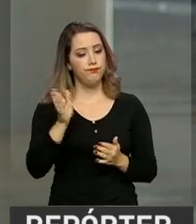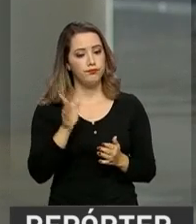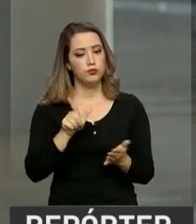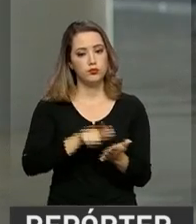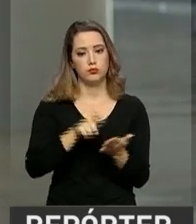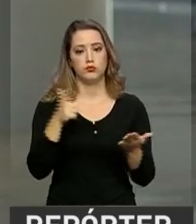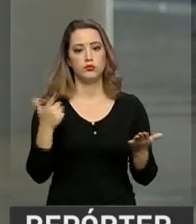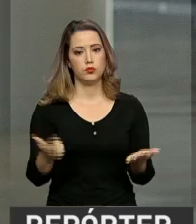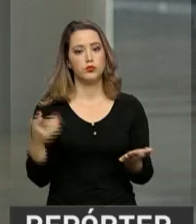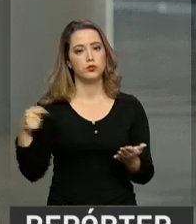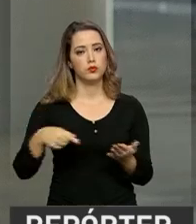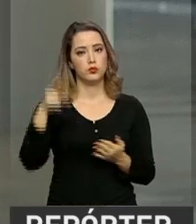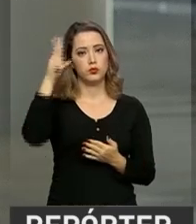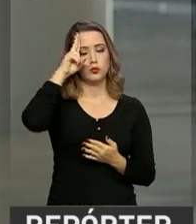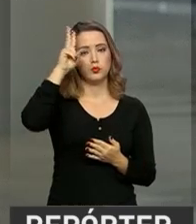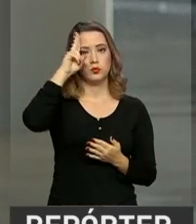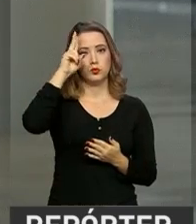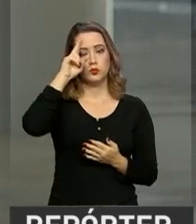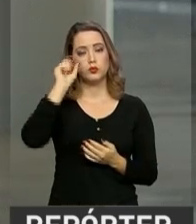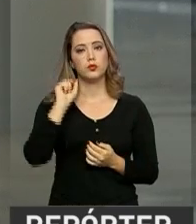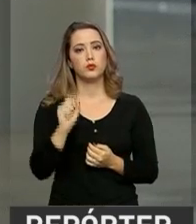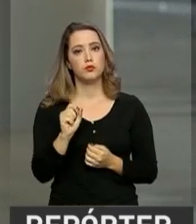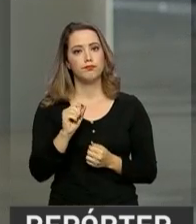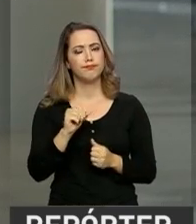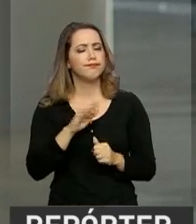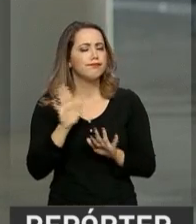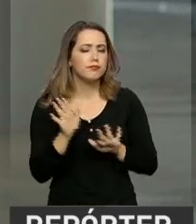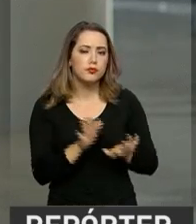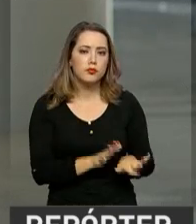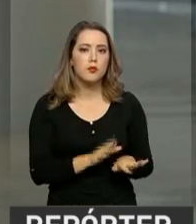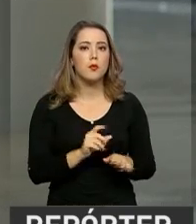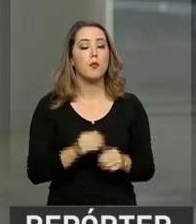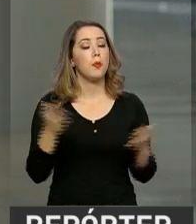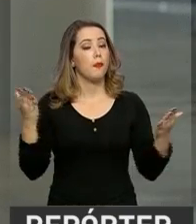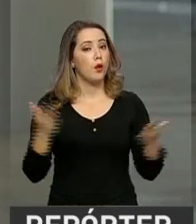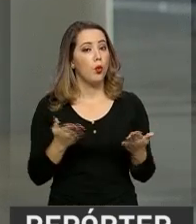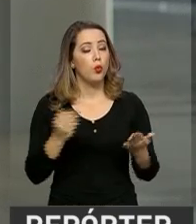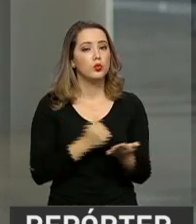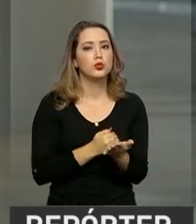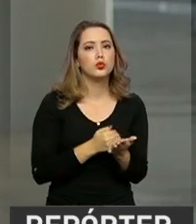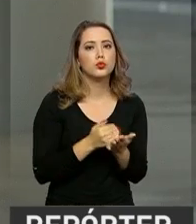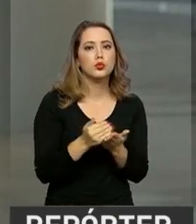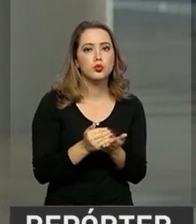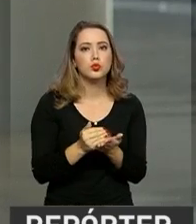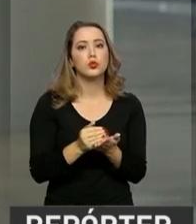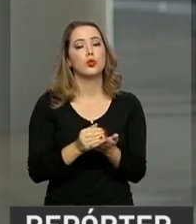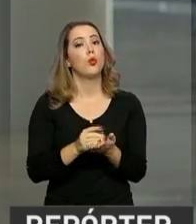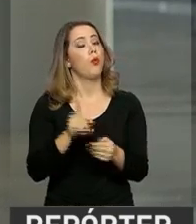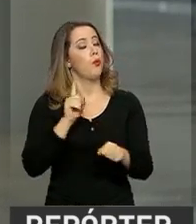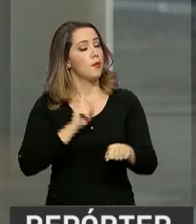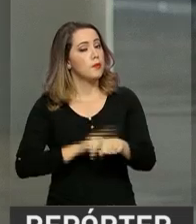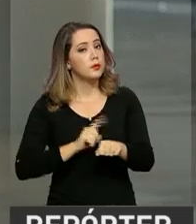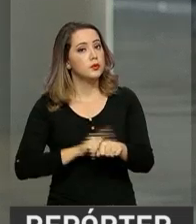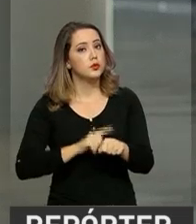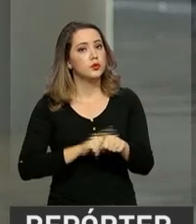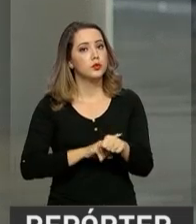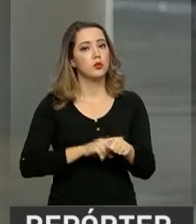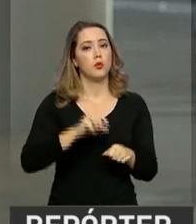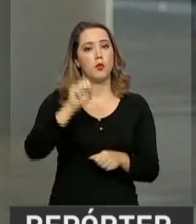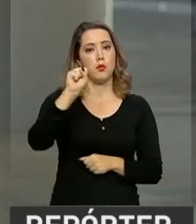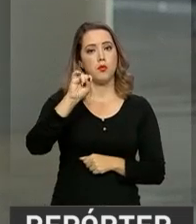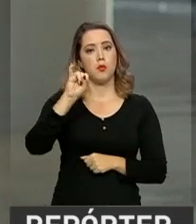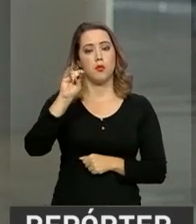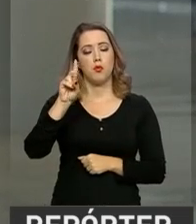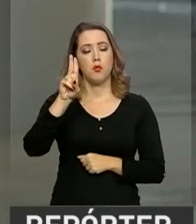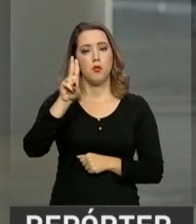da União desta segunda-feira e olha já mudando um pouco de assunto começa hoje então o prazo para as inscrições no czu